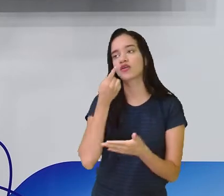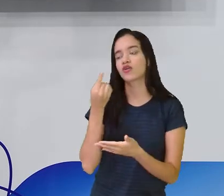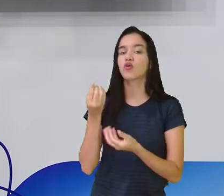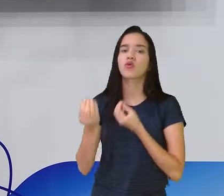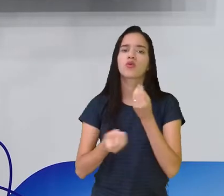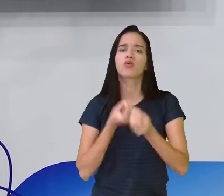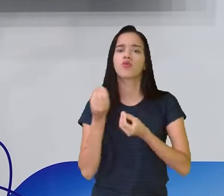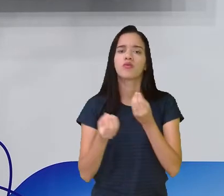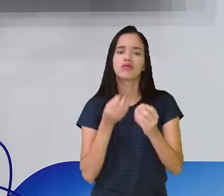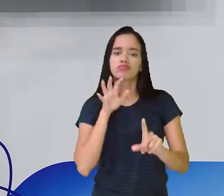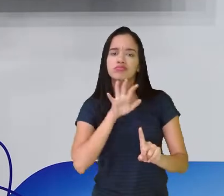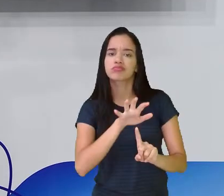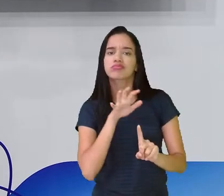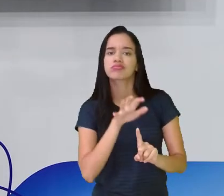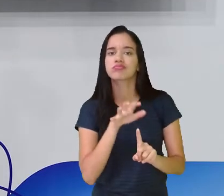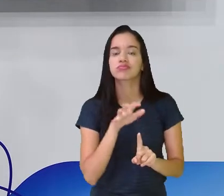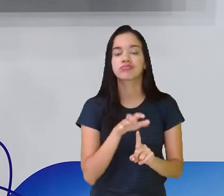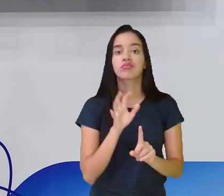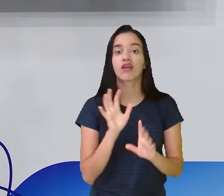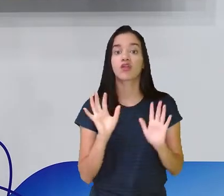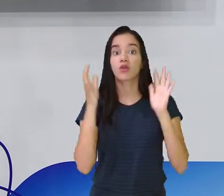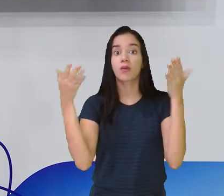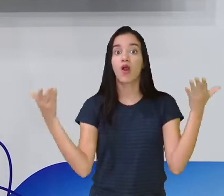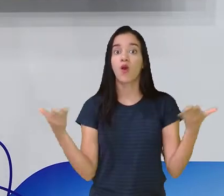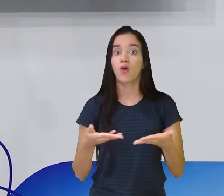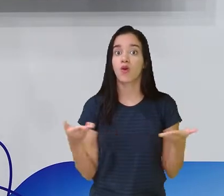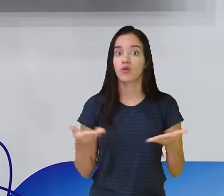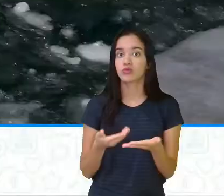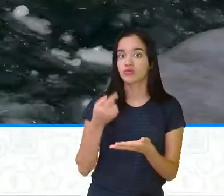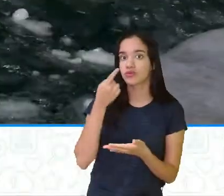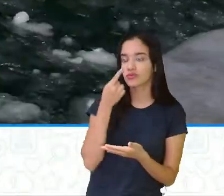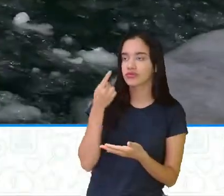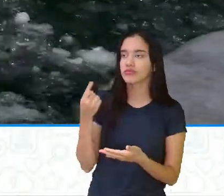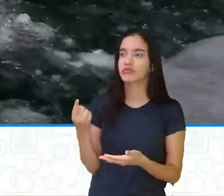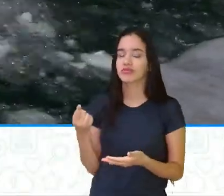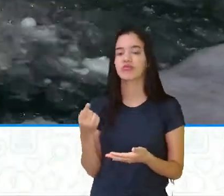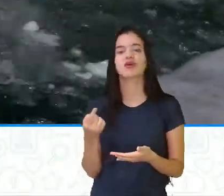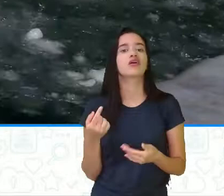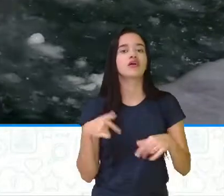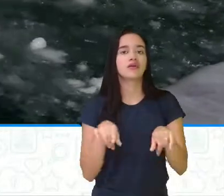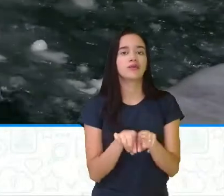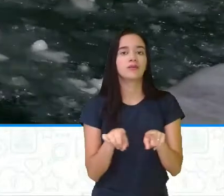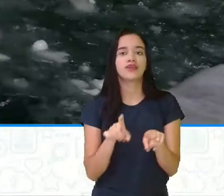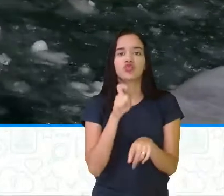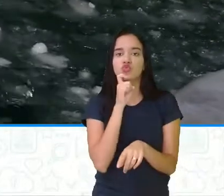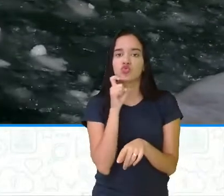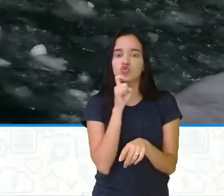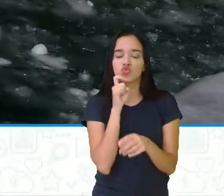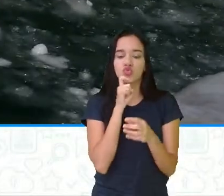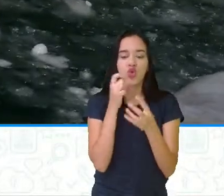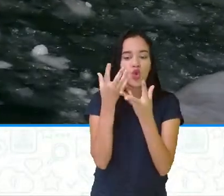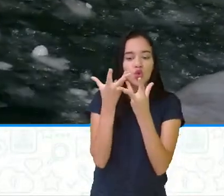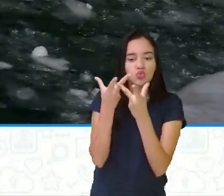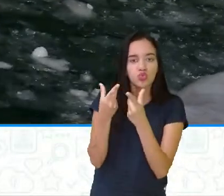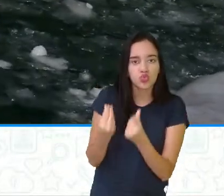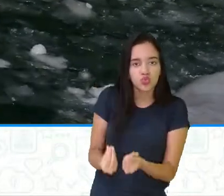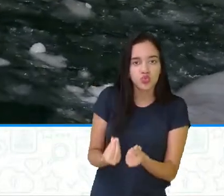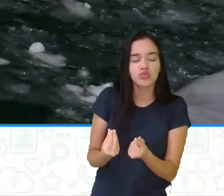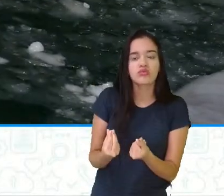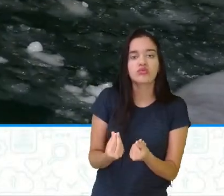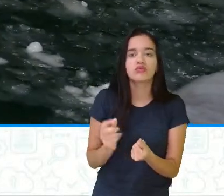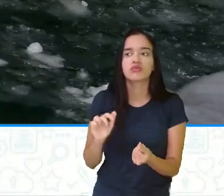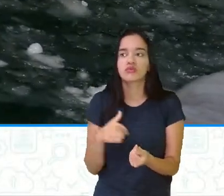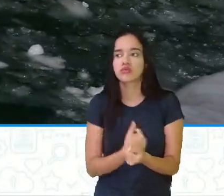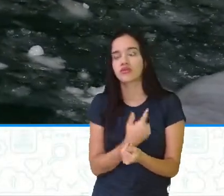aqui pode impactar no nosso clima hoje. Olha só, derretimento das geleiras, que é o que a gente está vendo. A gente está vendo aí um